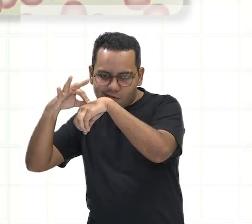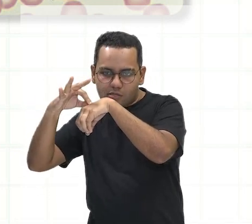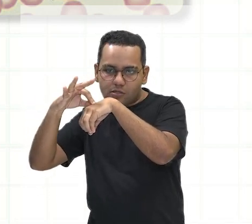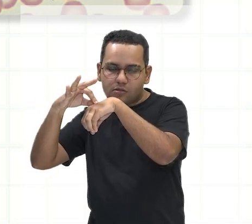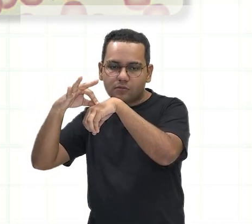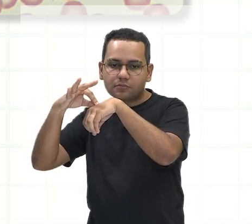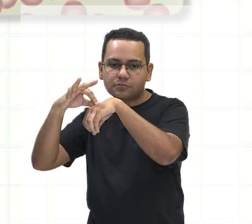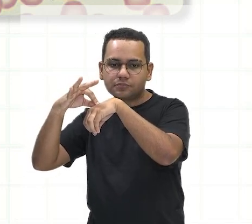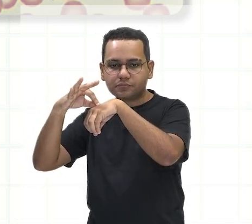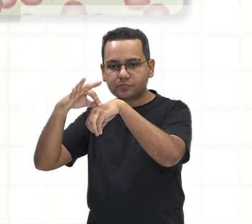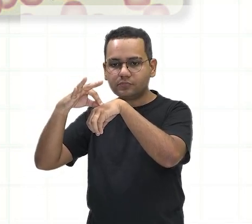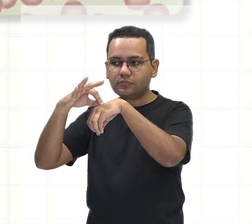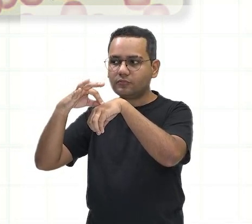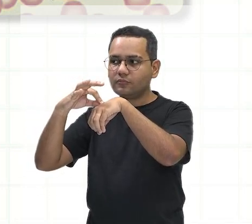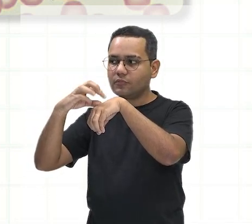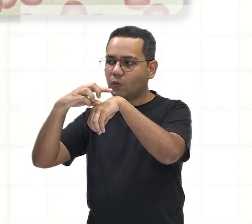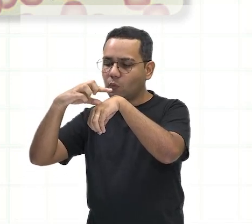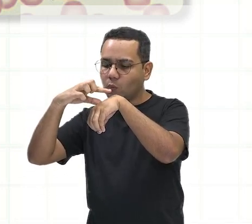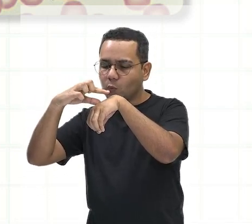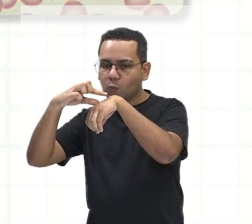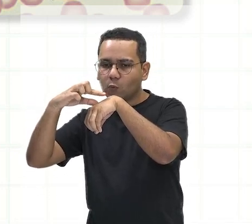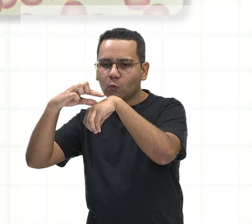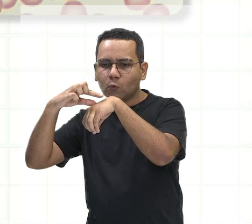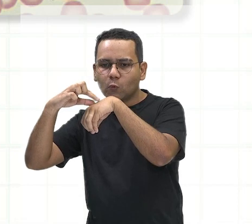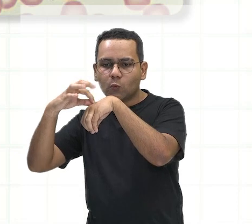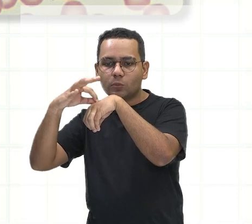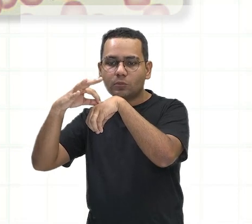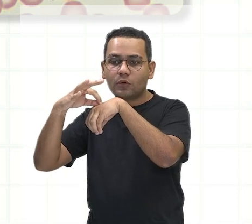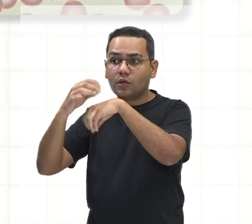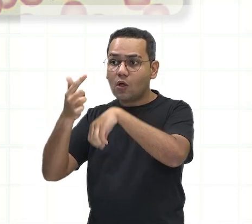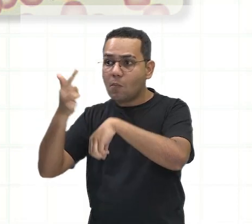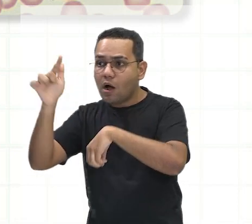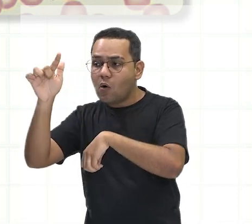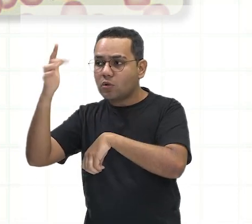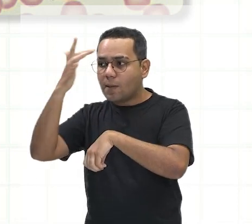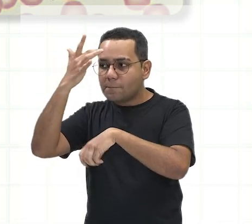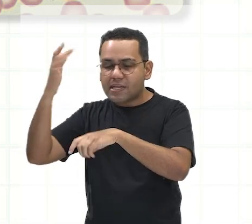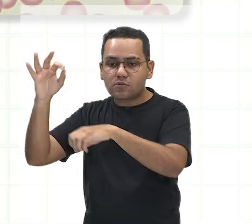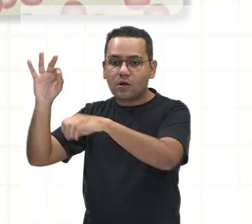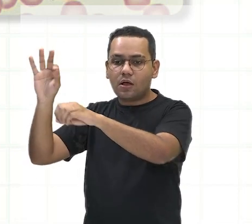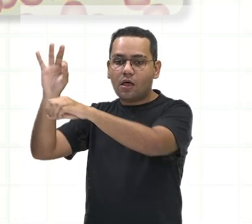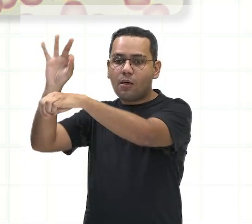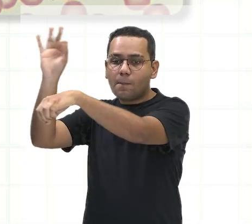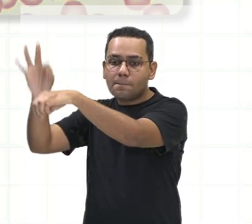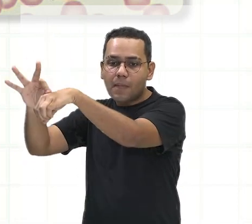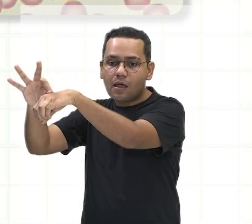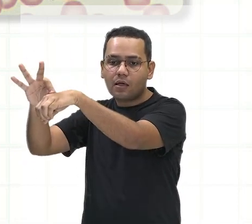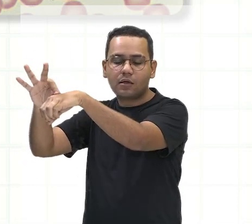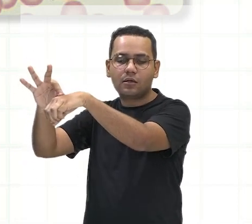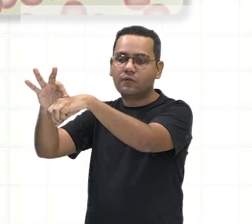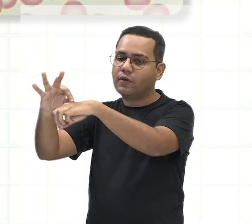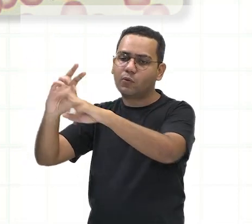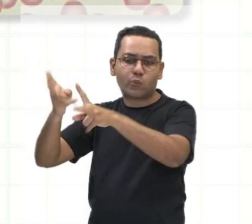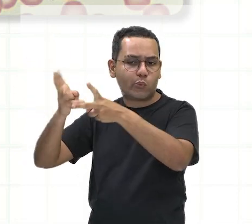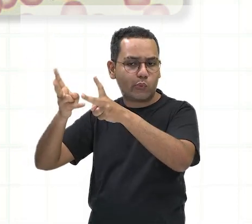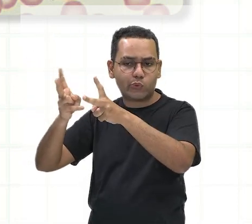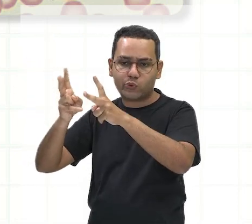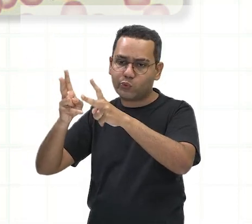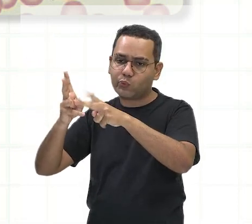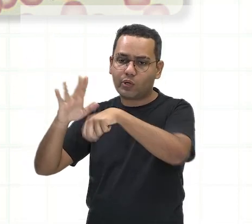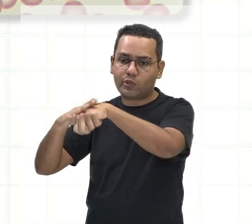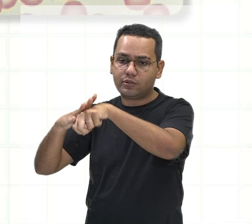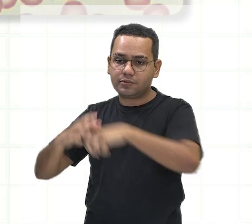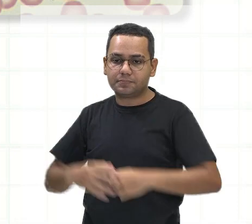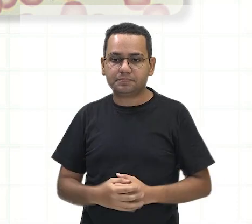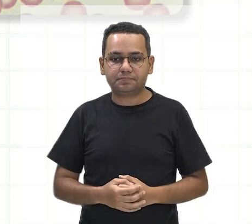picando, né? Que ele está tirando ali o sangue. E aí, quando ele for picar uma outra pessoa, vai dando a continuação então desse ciclo, como a